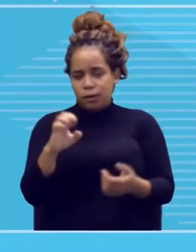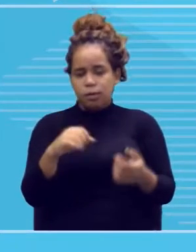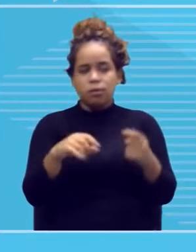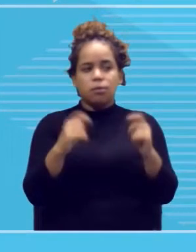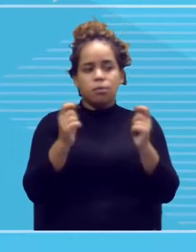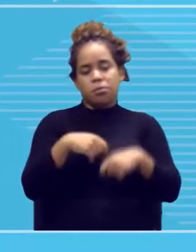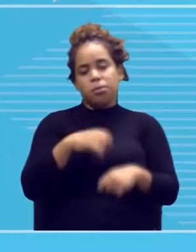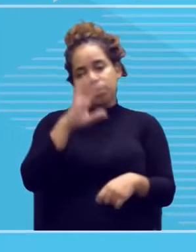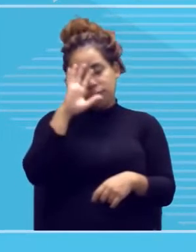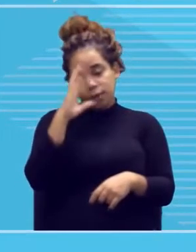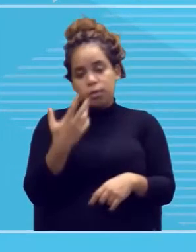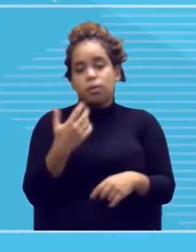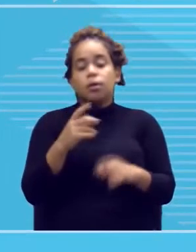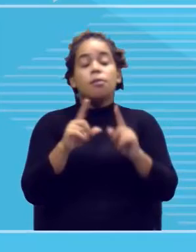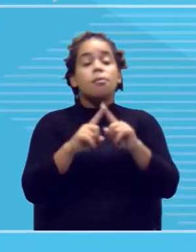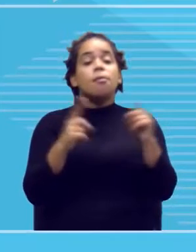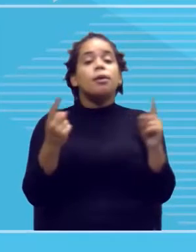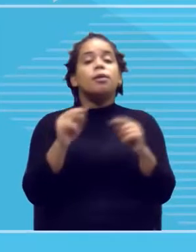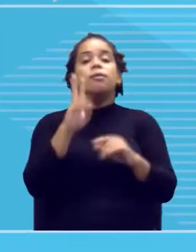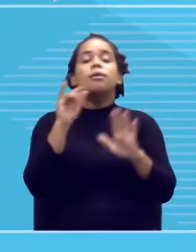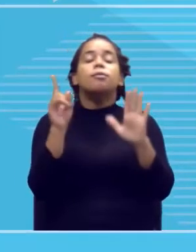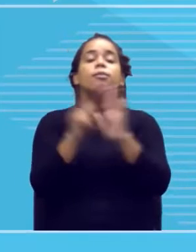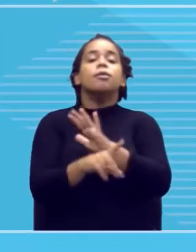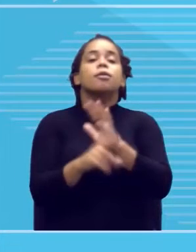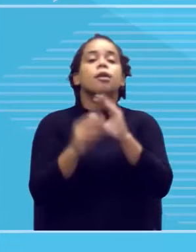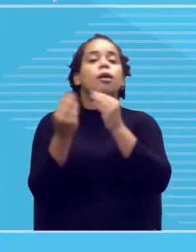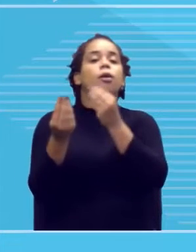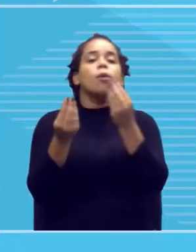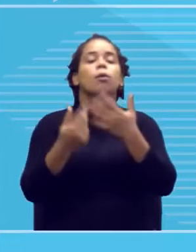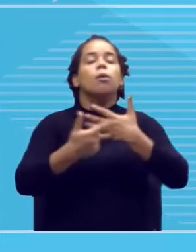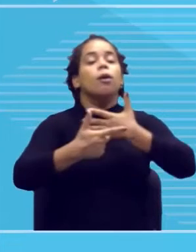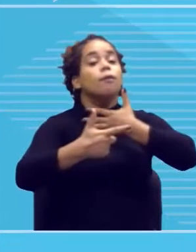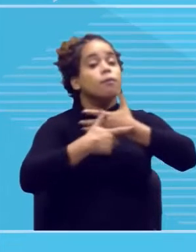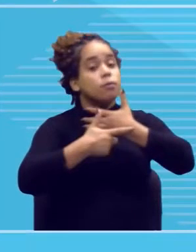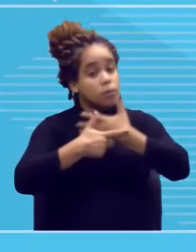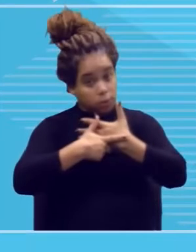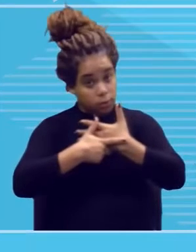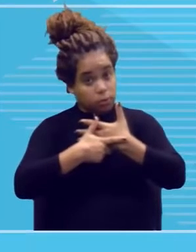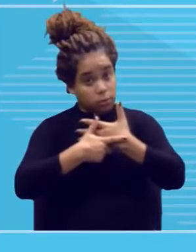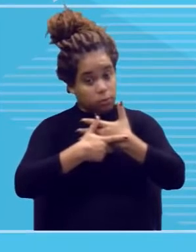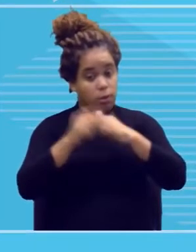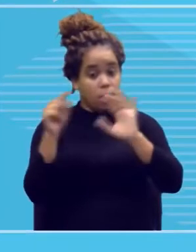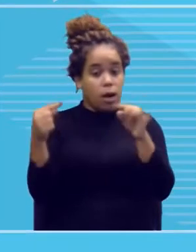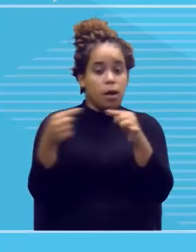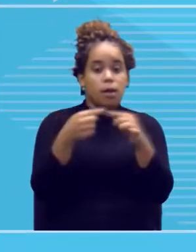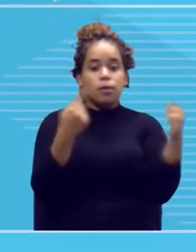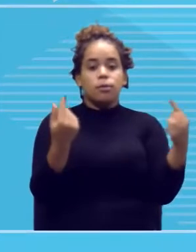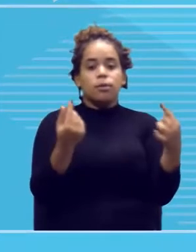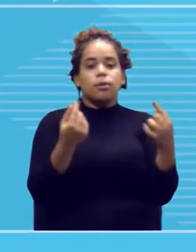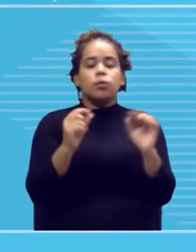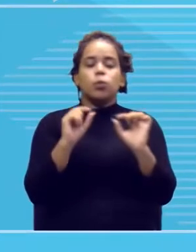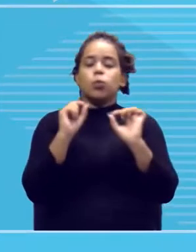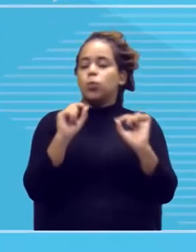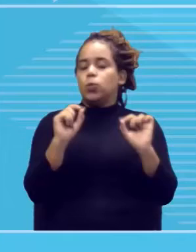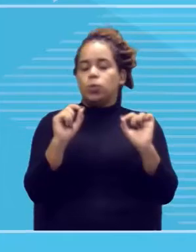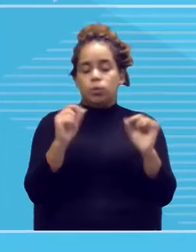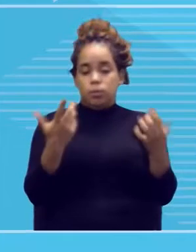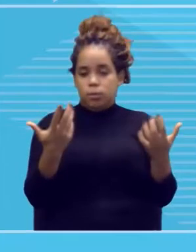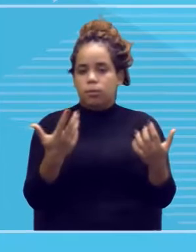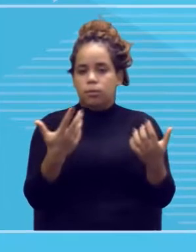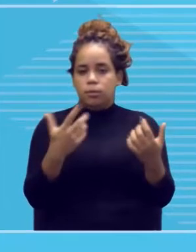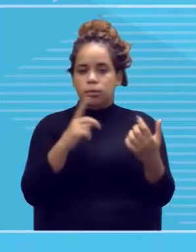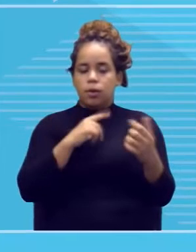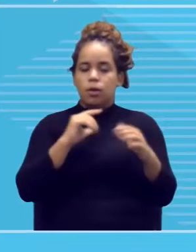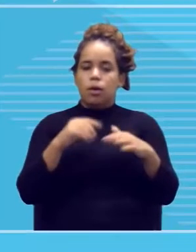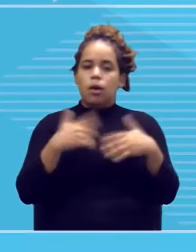eu na maioria das vezes vai perguntar para você qual é a função a expressando o que qual é o objetivo da